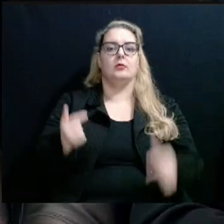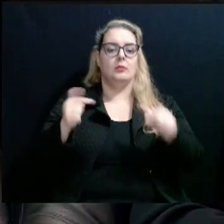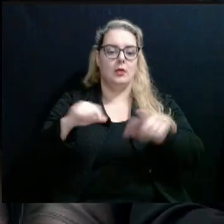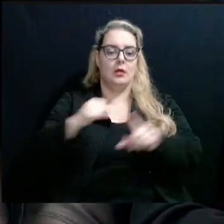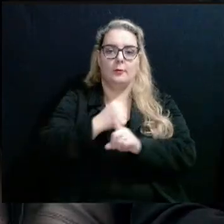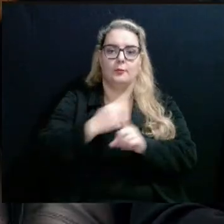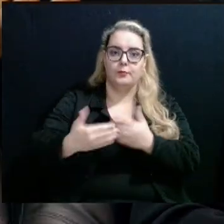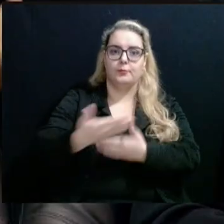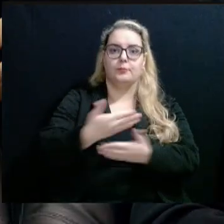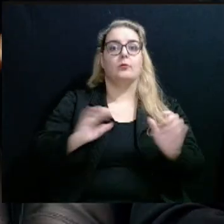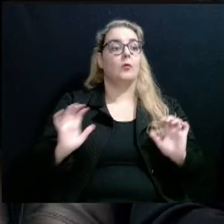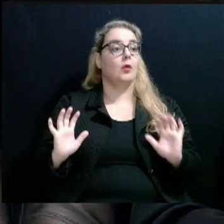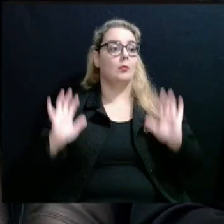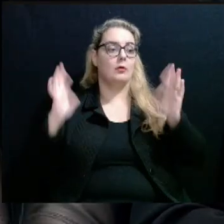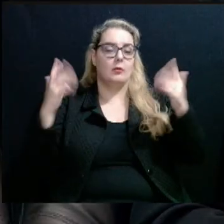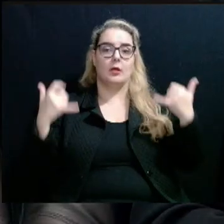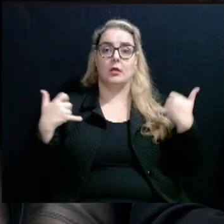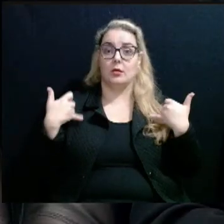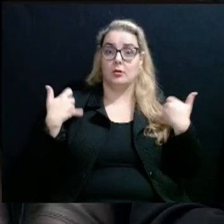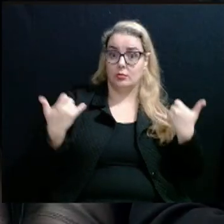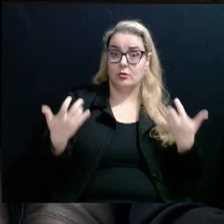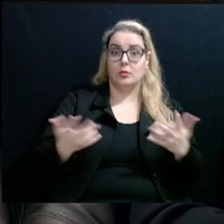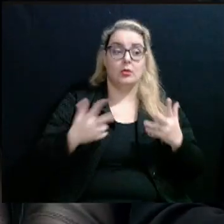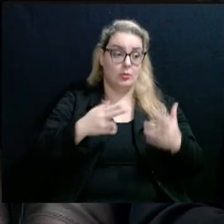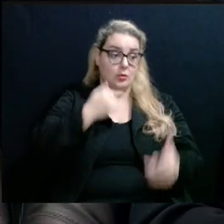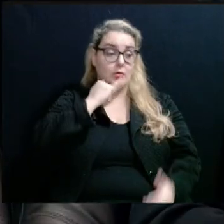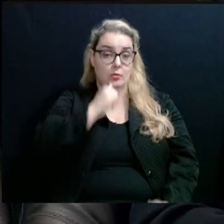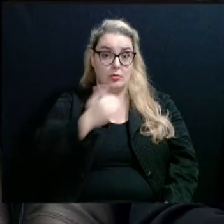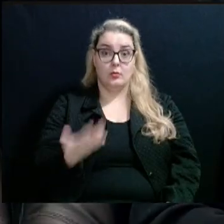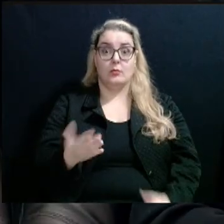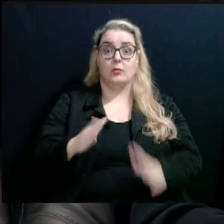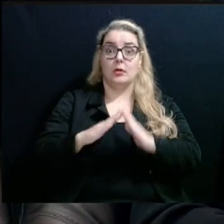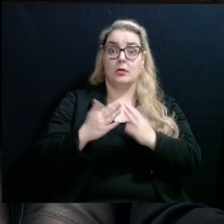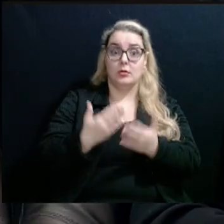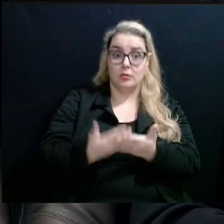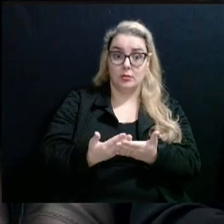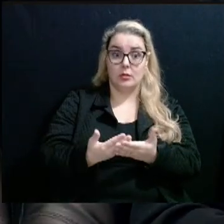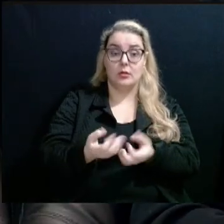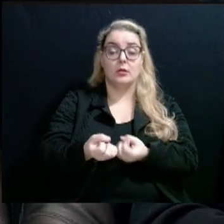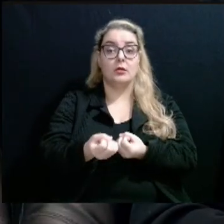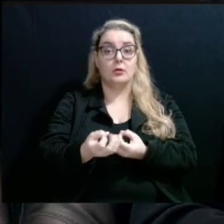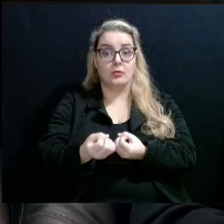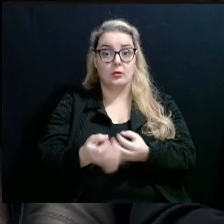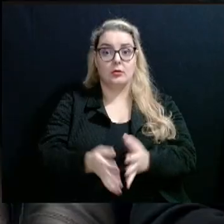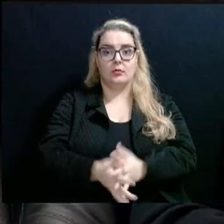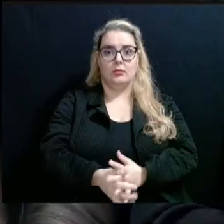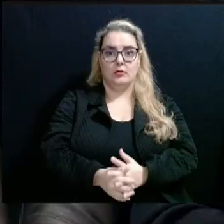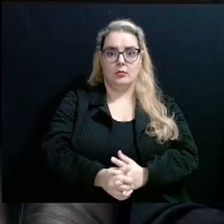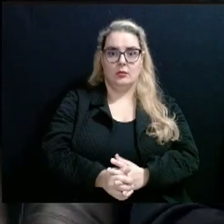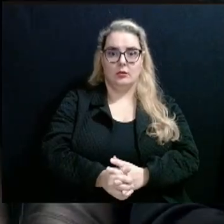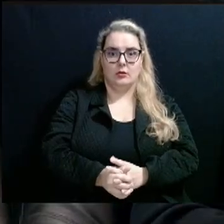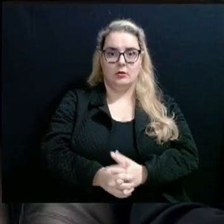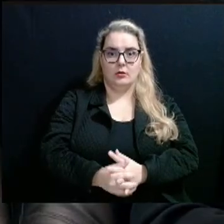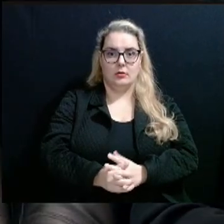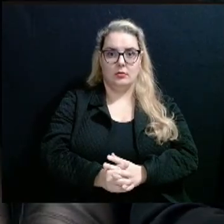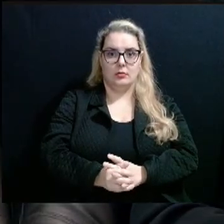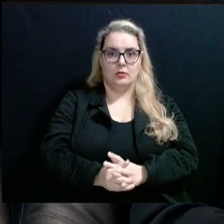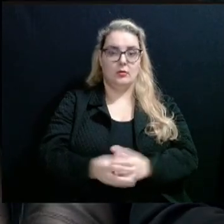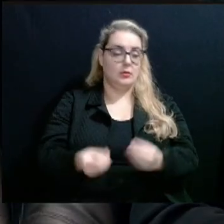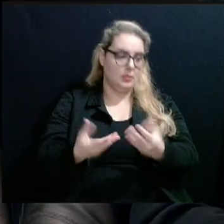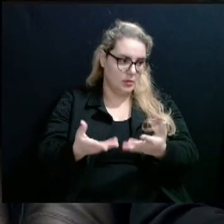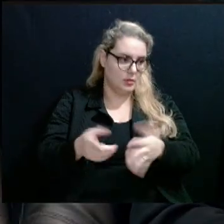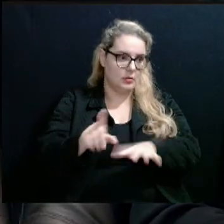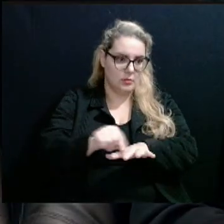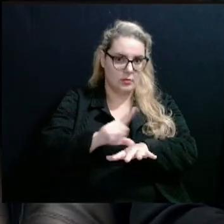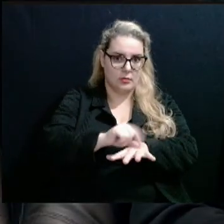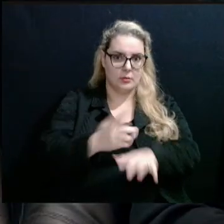de aniversário, como você disse, escola, informar e ter opções para essa criança. Então, acredito que é isso.